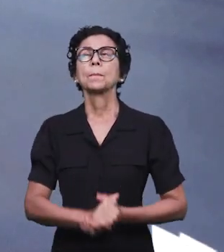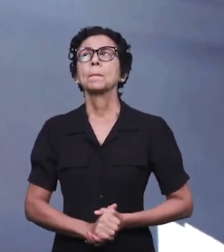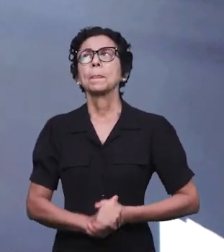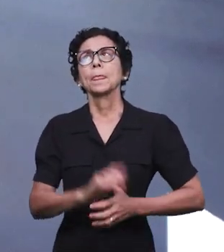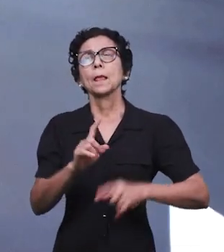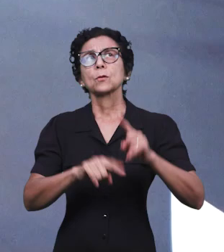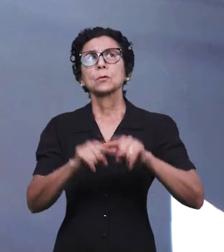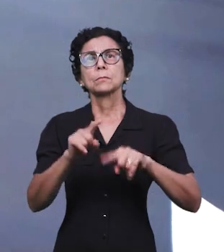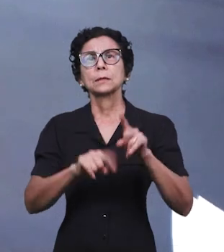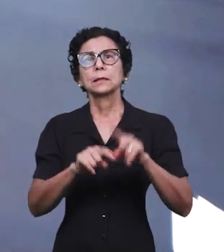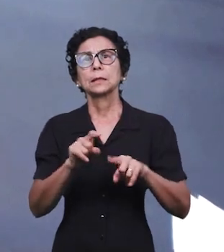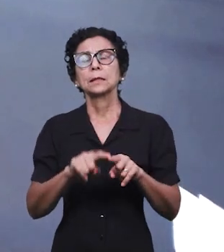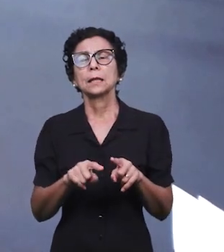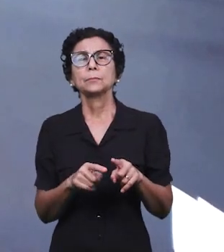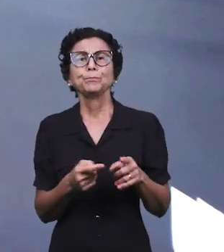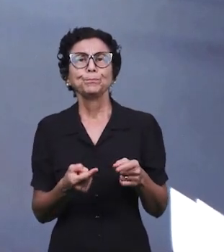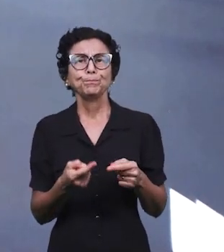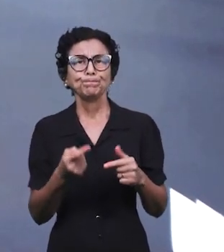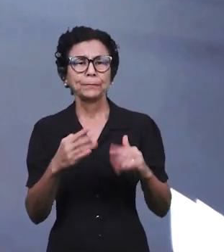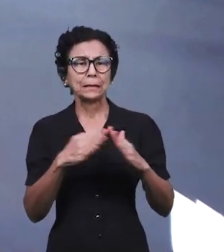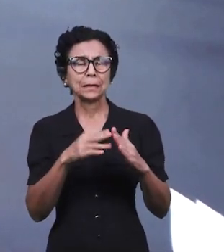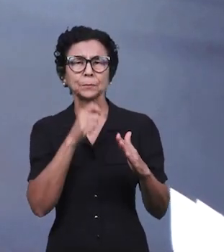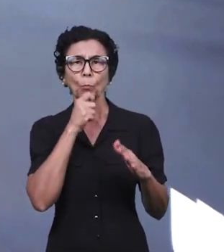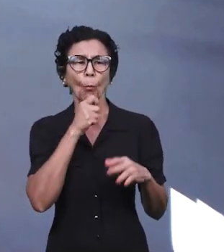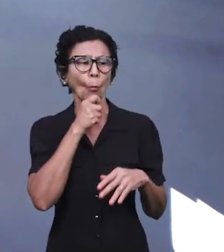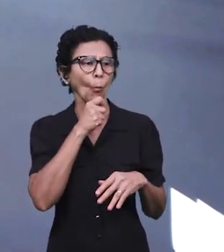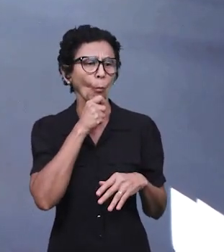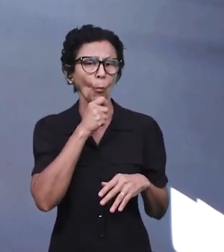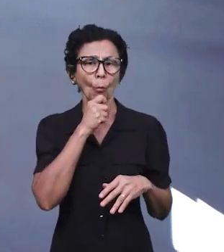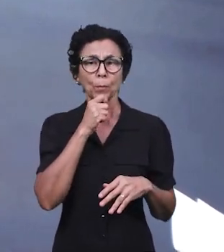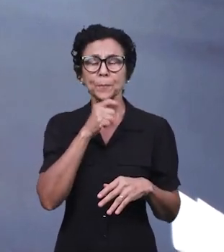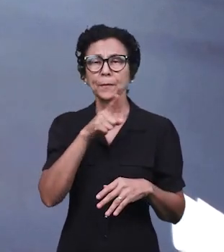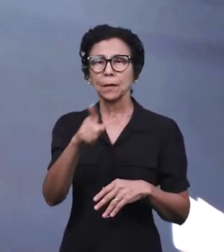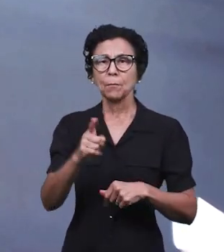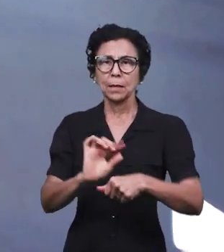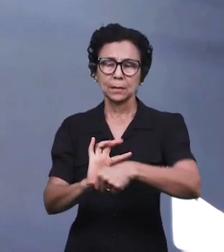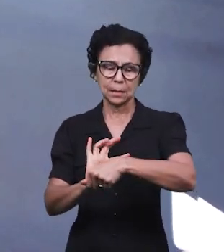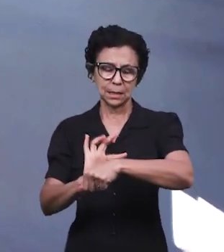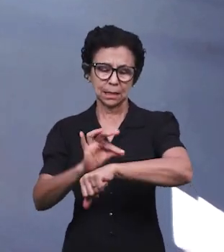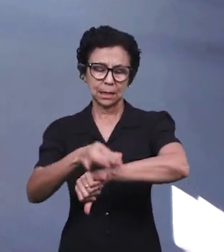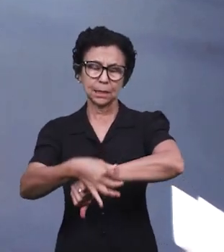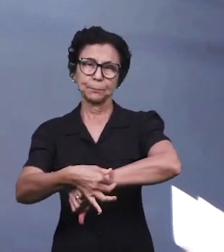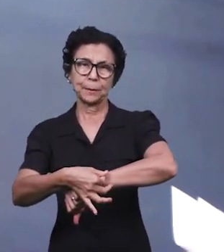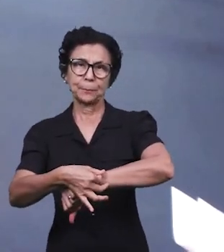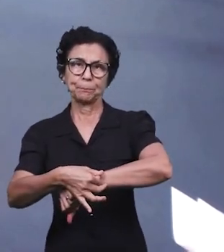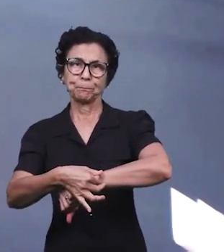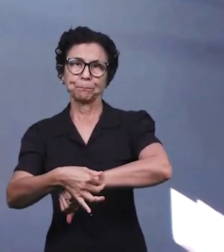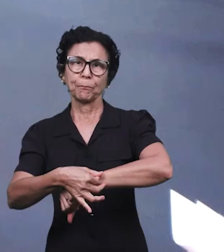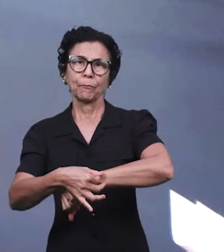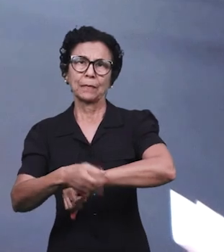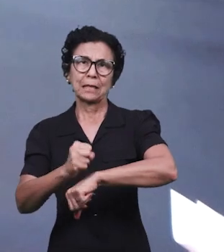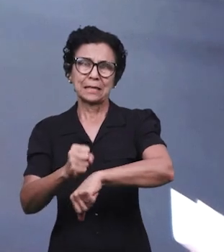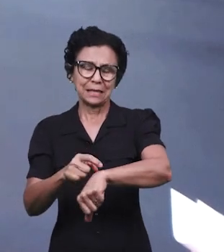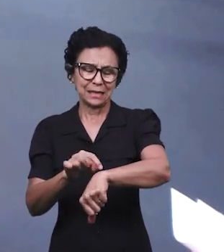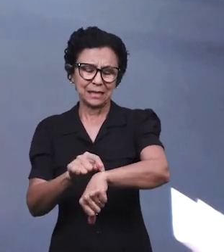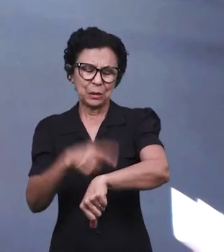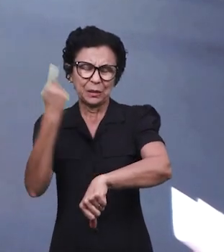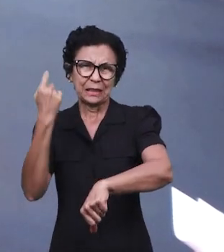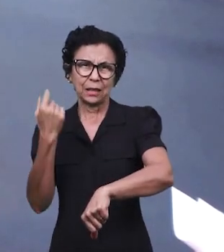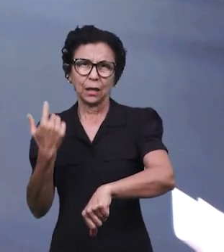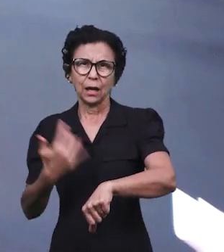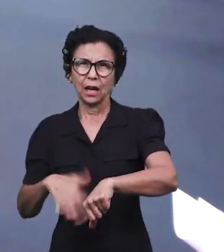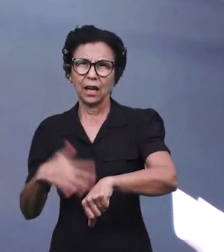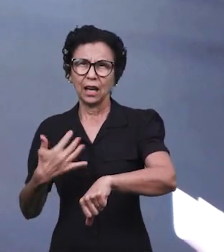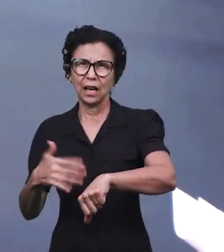materiais que você não tem dentro de casa, mas você vai fazer um curativo. É bom que tenha uma